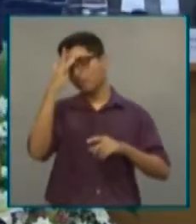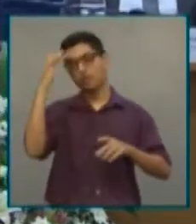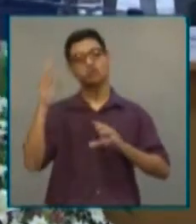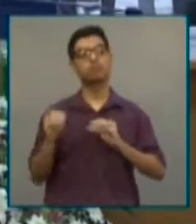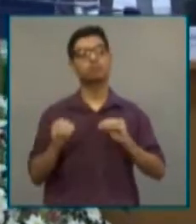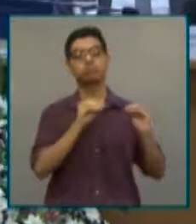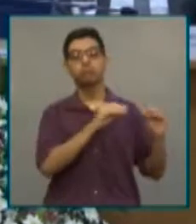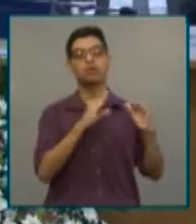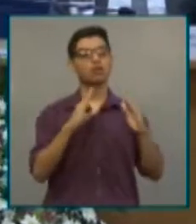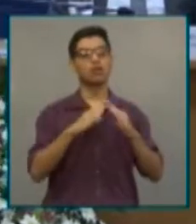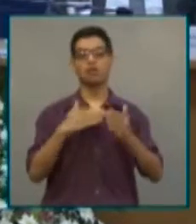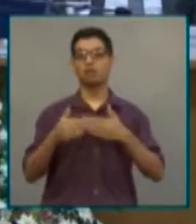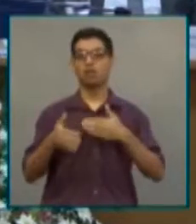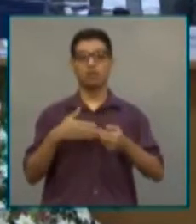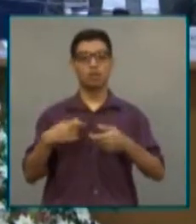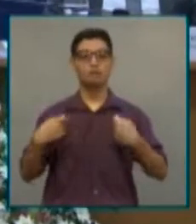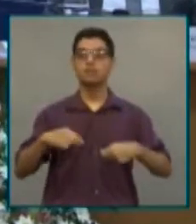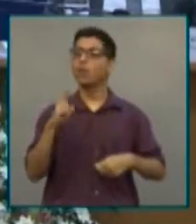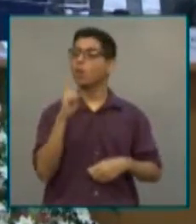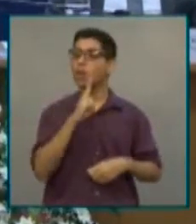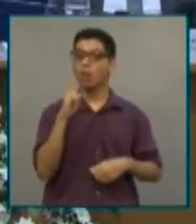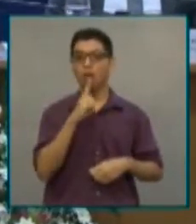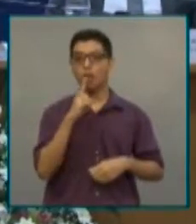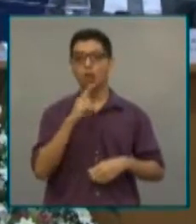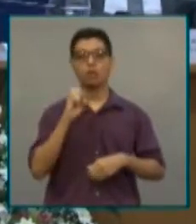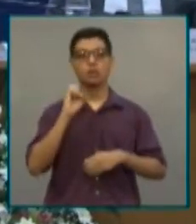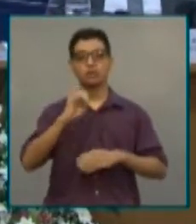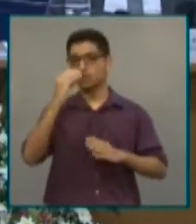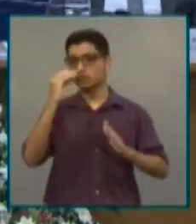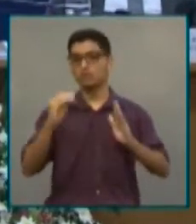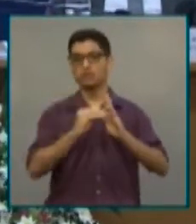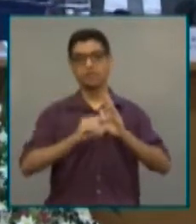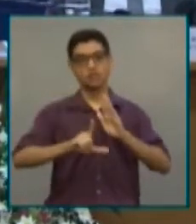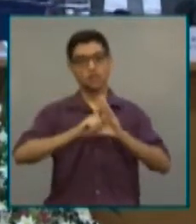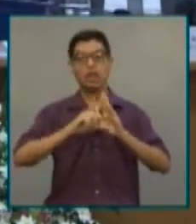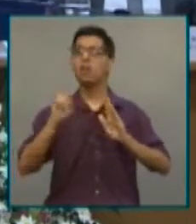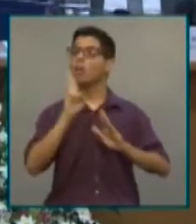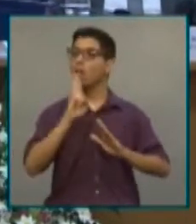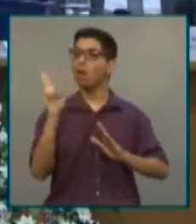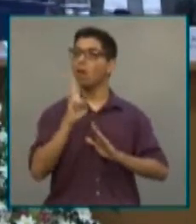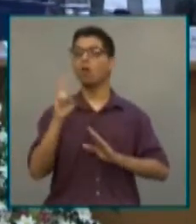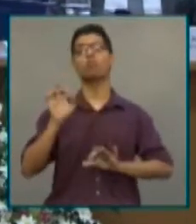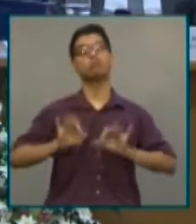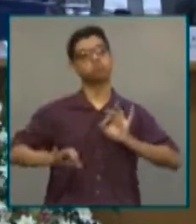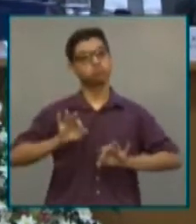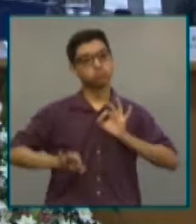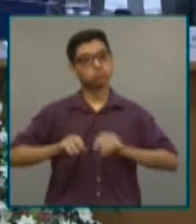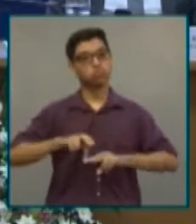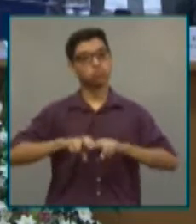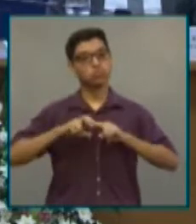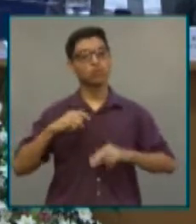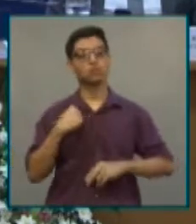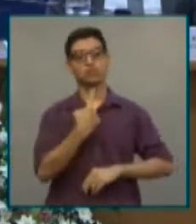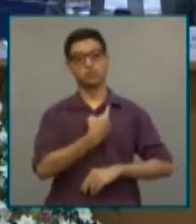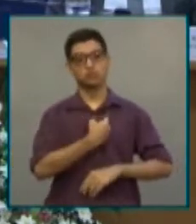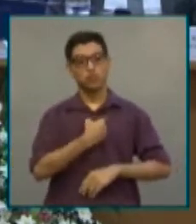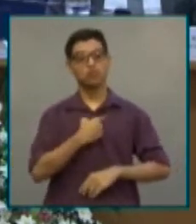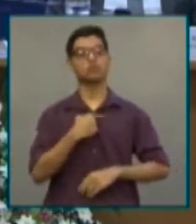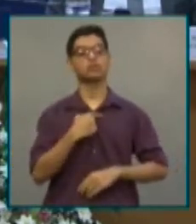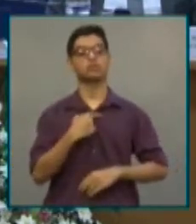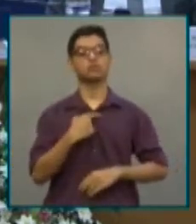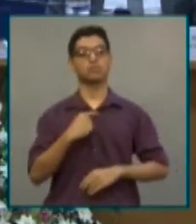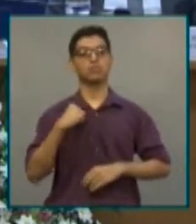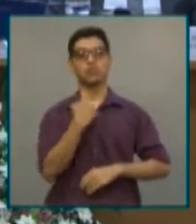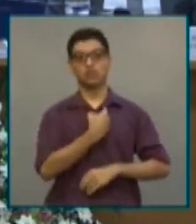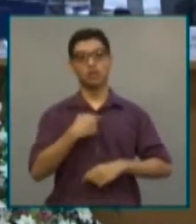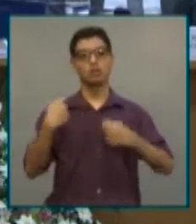preciso celeridade. Violação de prerrogativa tem pressa. Então, nós precisamos fazer com que esses processos de desagravo tenham um andamento